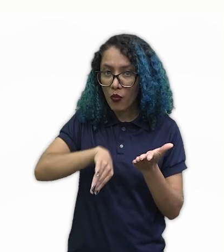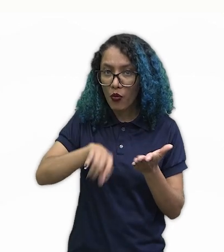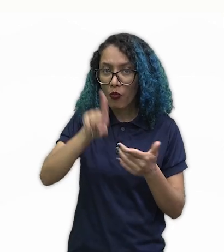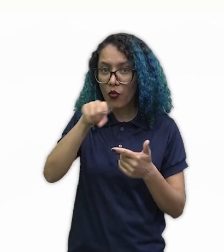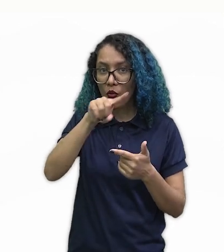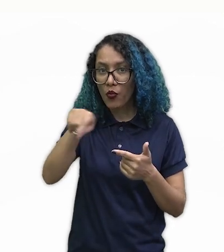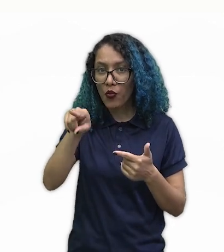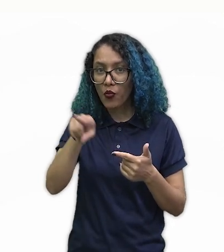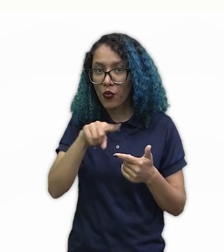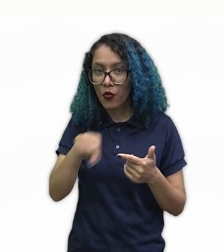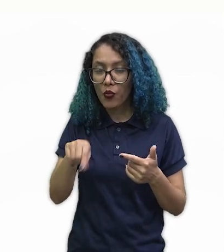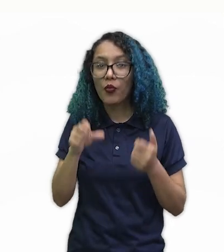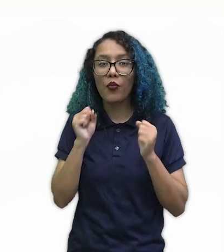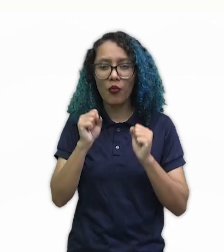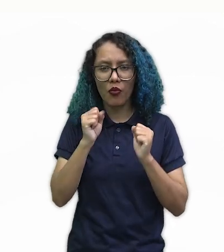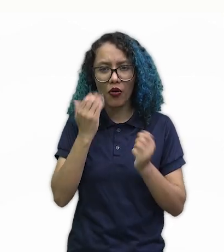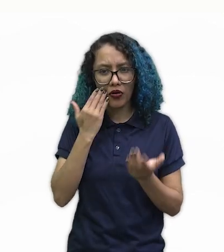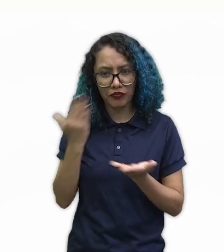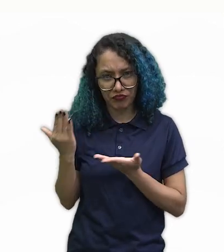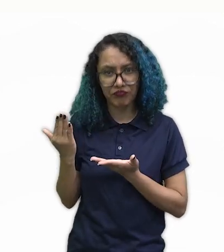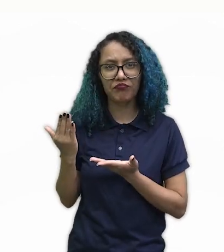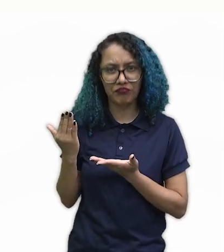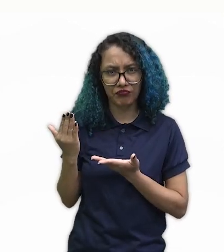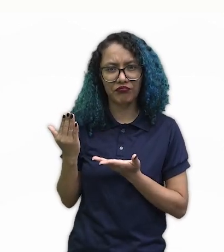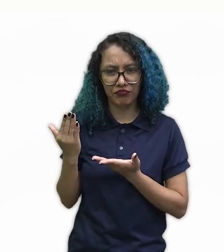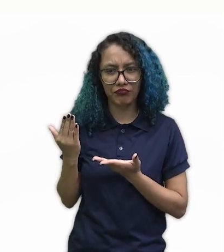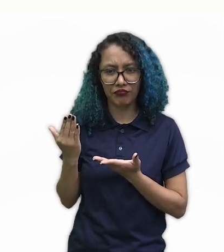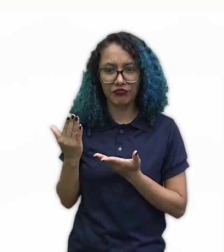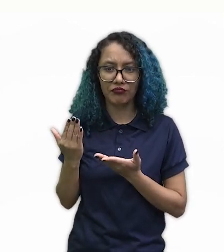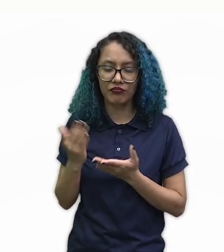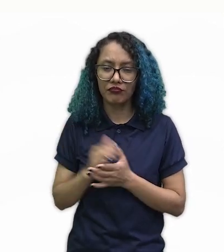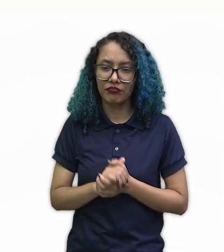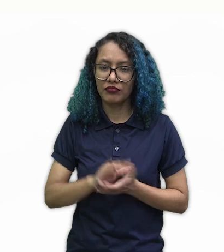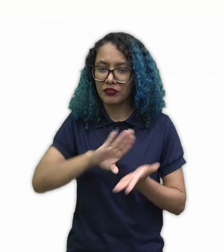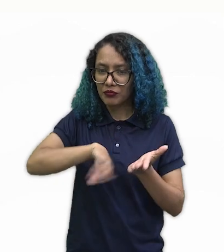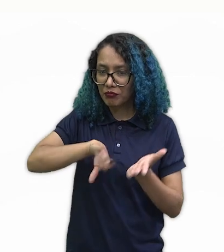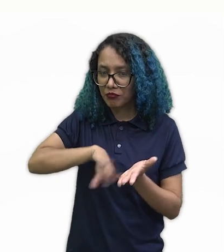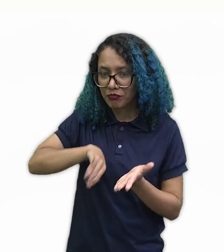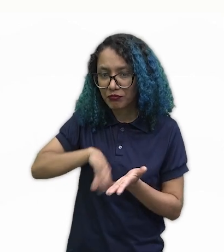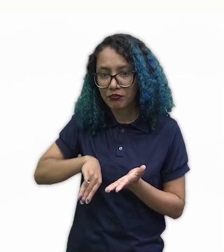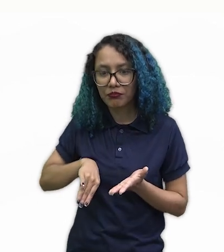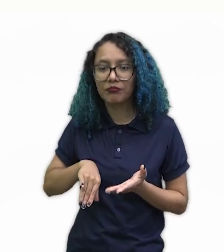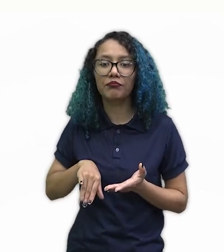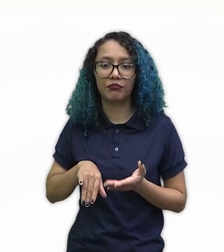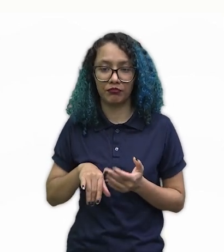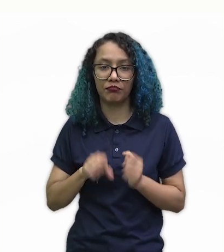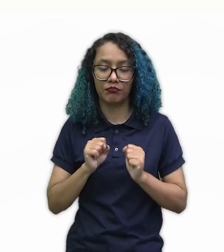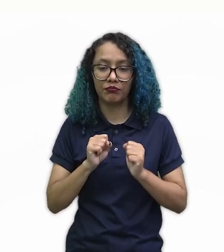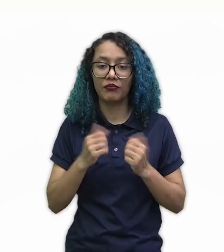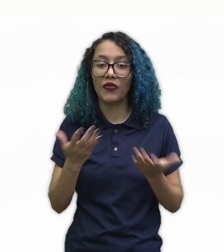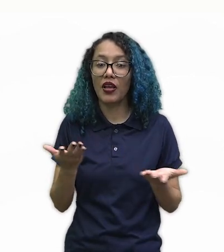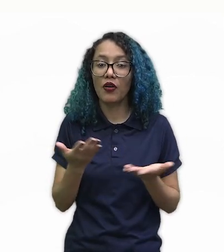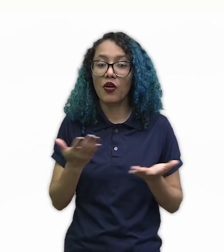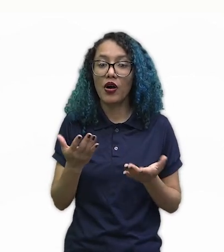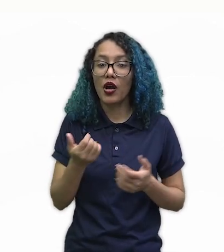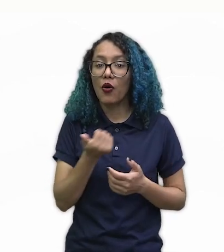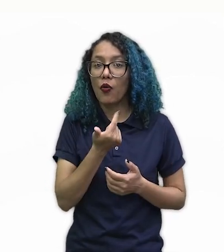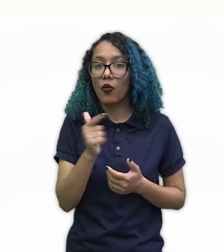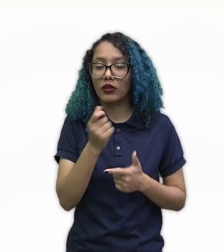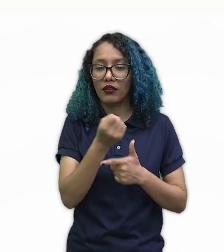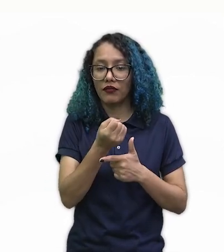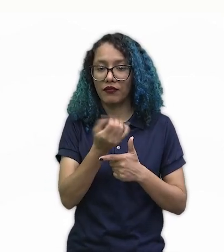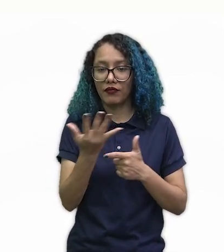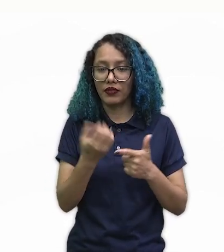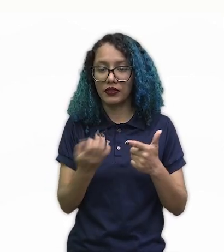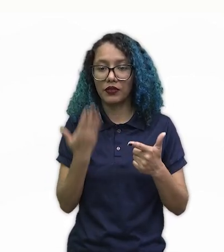cancelar os 2 zeros de baixo com os 2 zeros de cima, onde a gente vai ter uma nova fração que